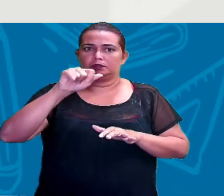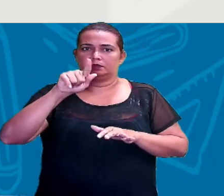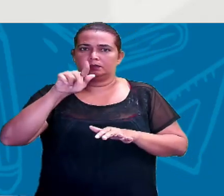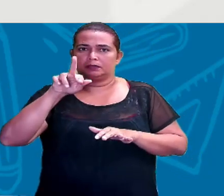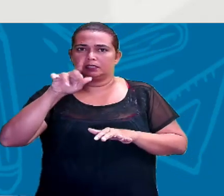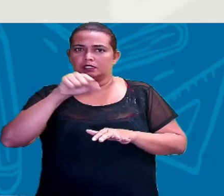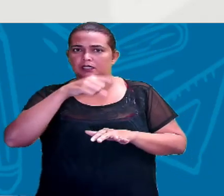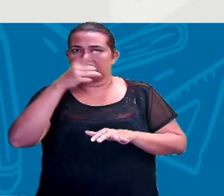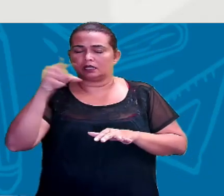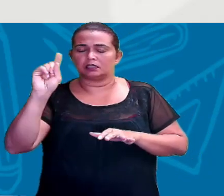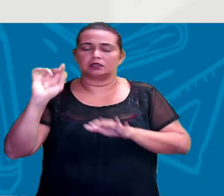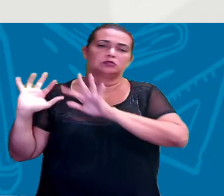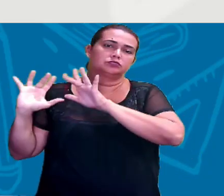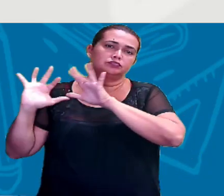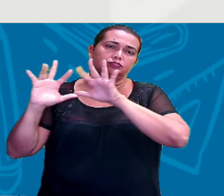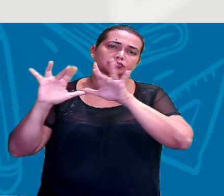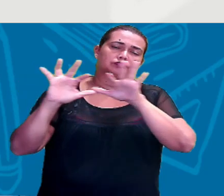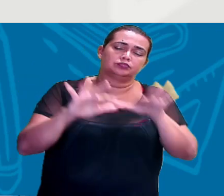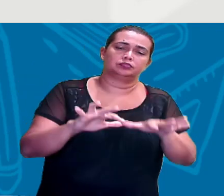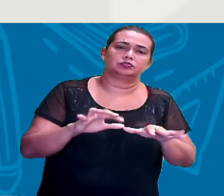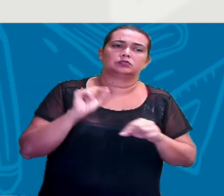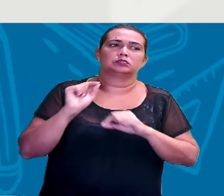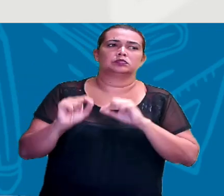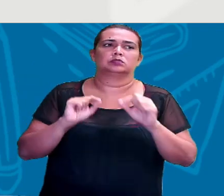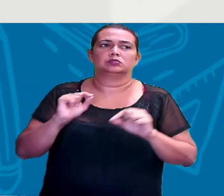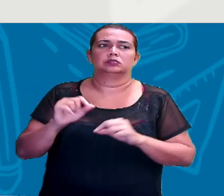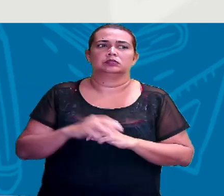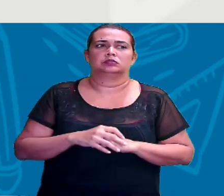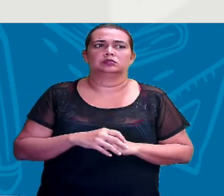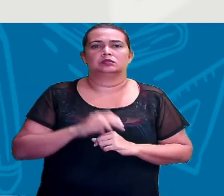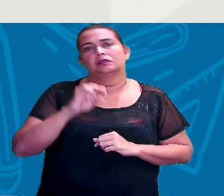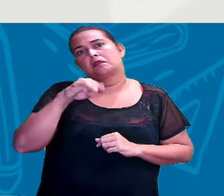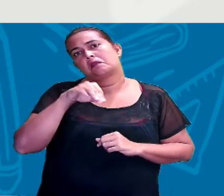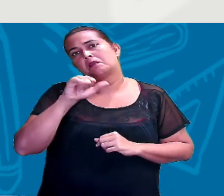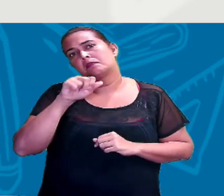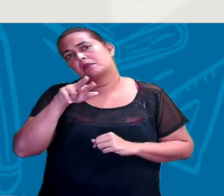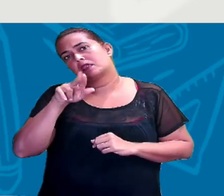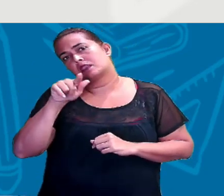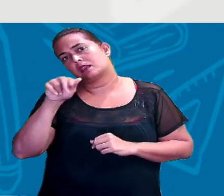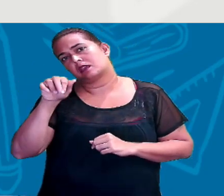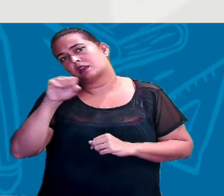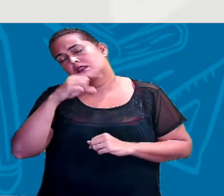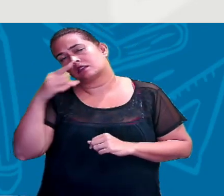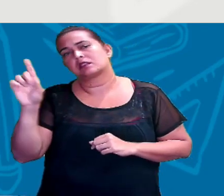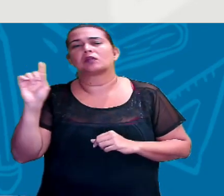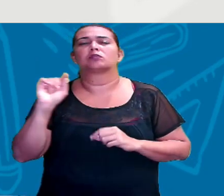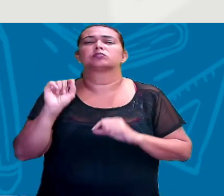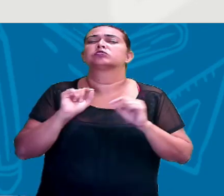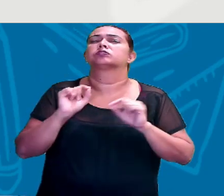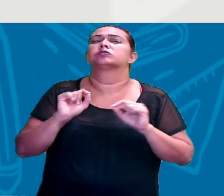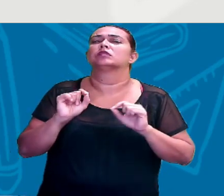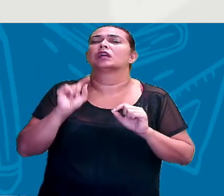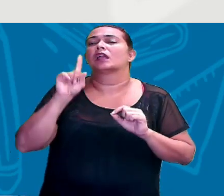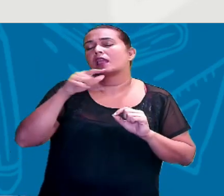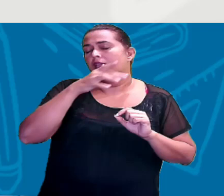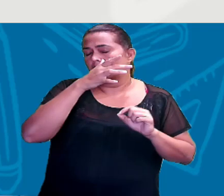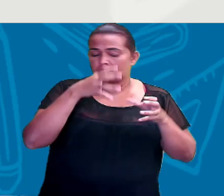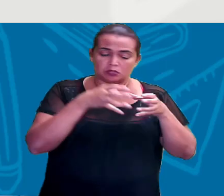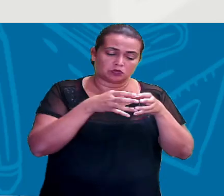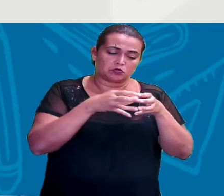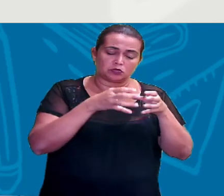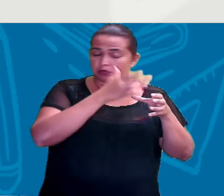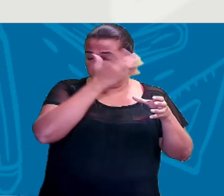já explicamos o que é a América Latina, agora vamos explicar um pouquinho o que é migrações. As migrações, elas são grandes deslocamentos